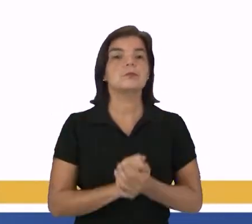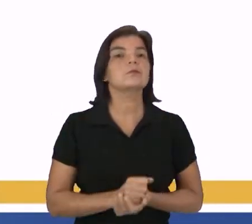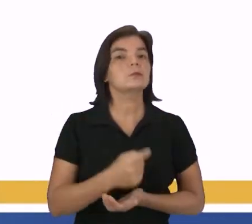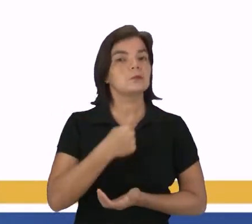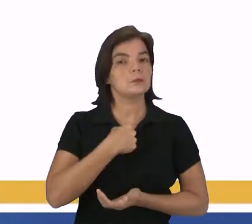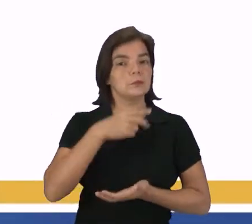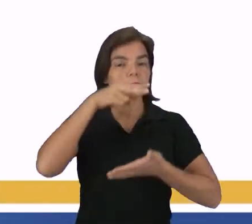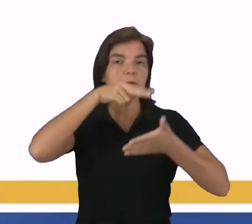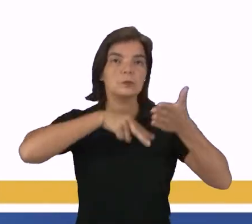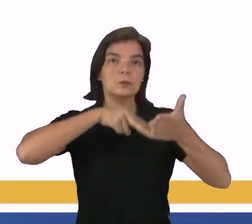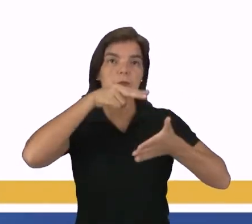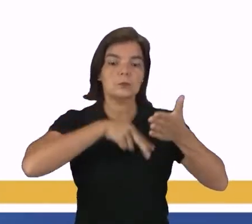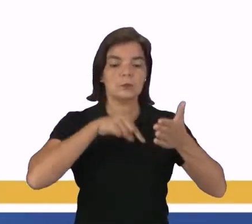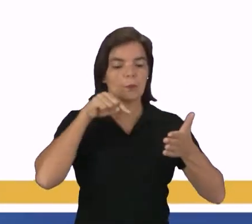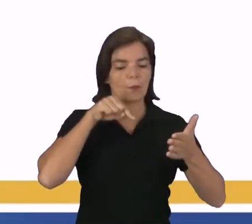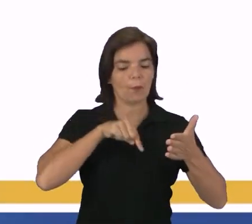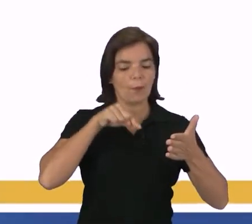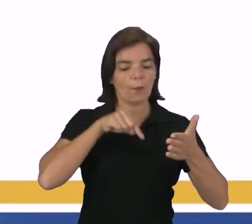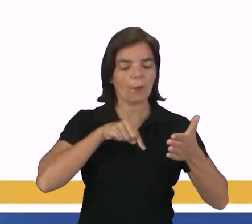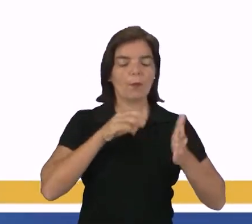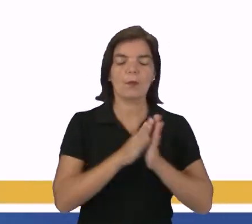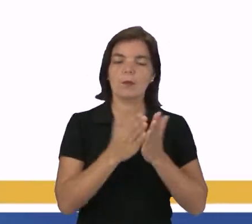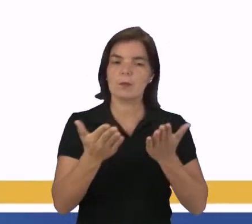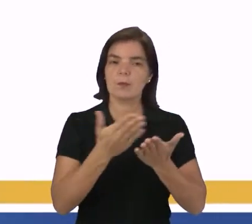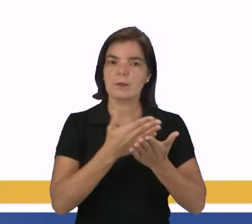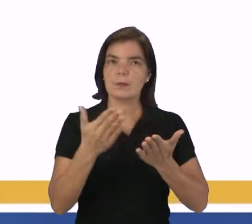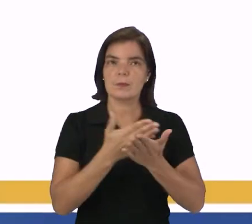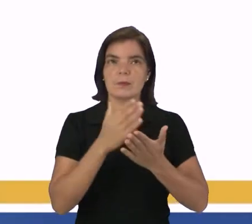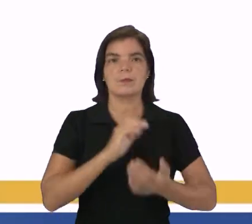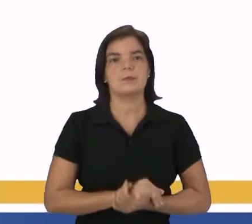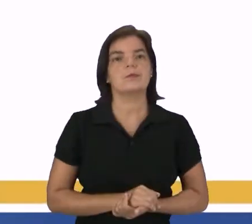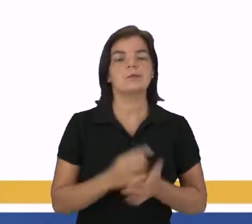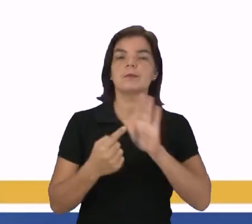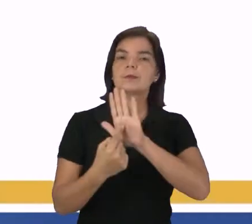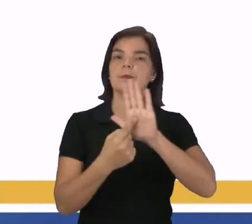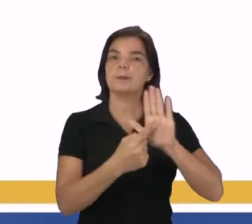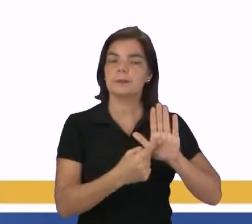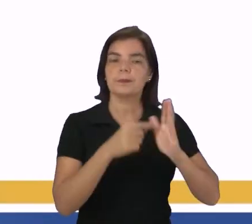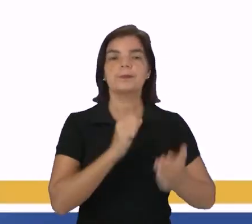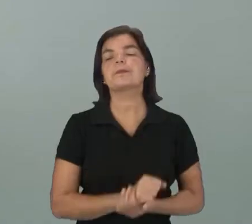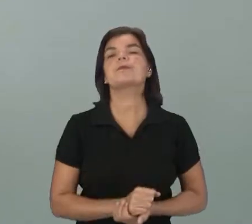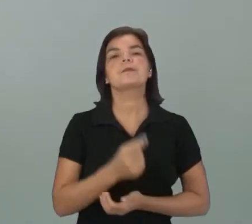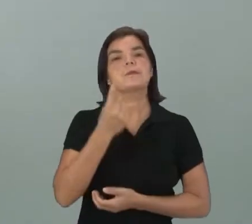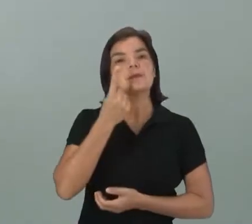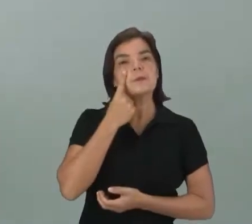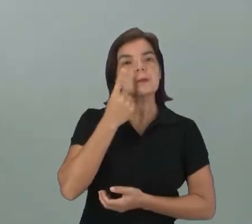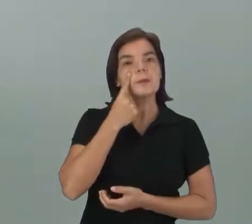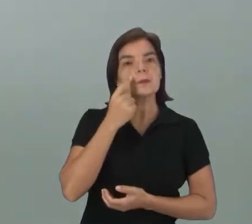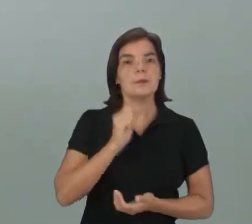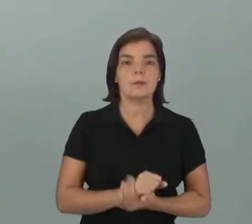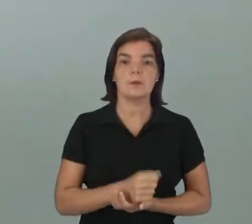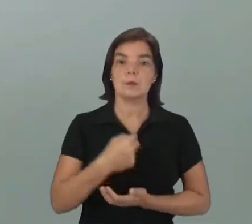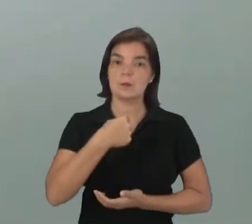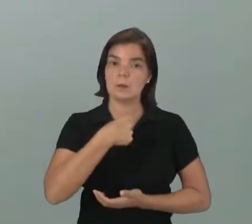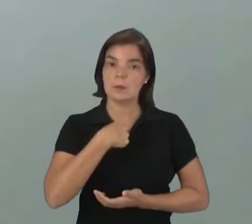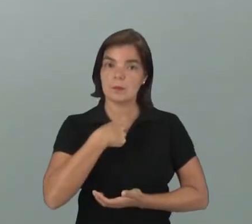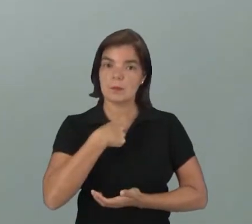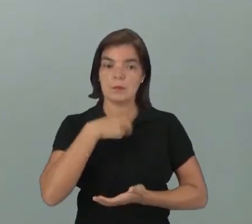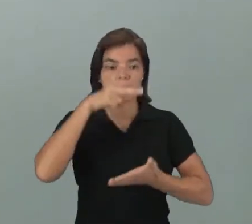frase. Eu li este livro aqui. Eu trouxe aqui uma demonstração. Veja que quando eu digo eu